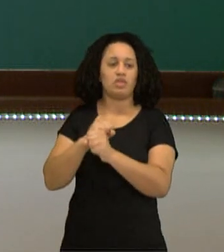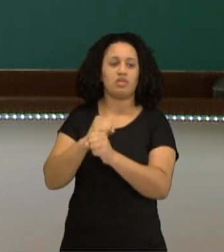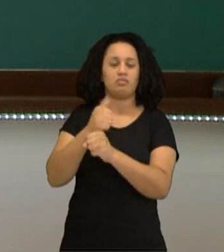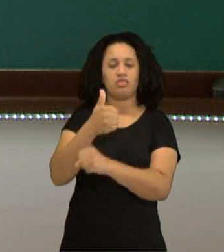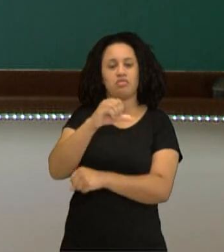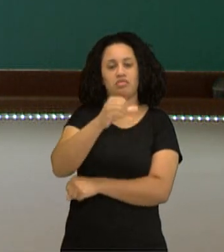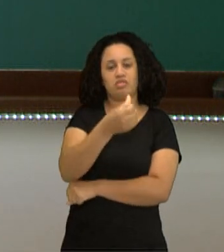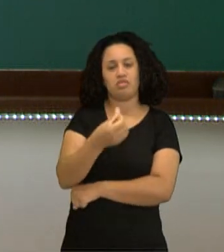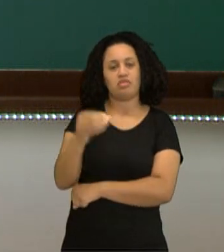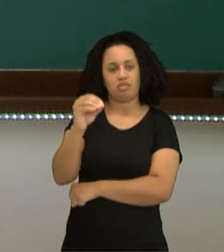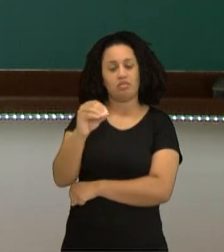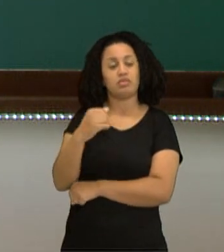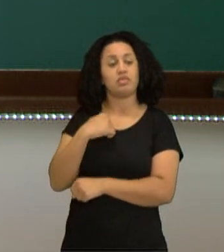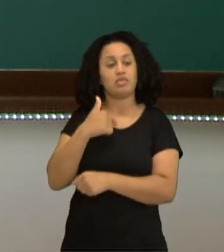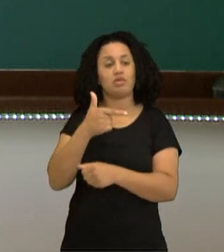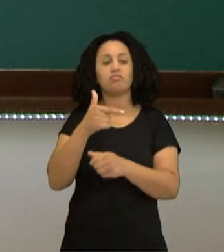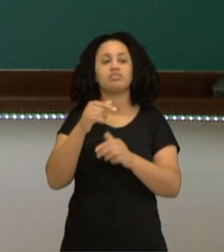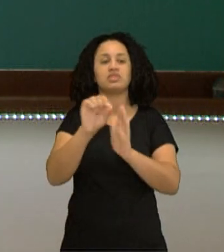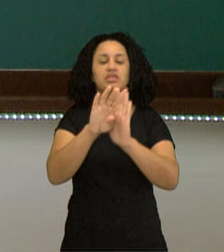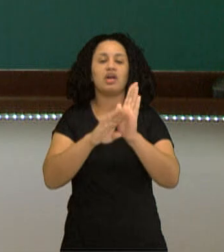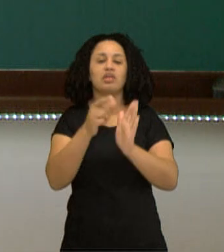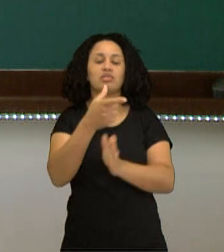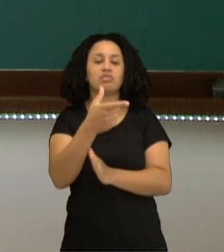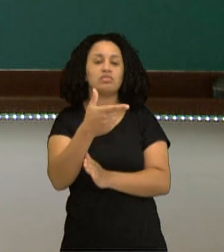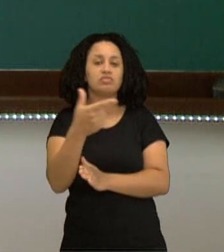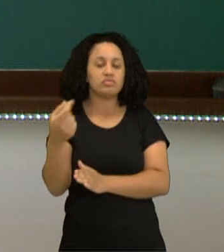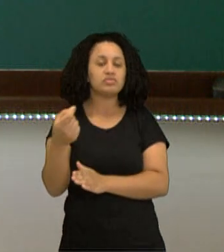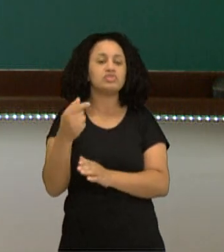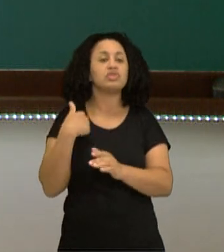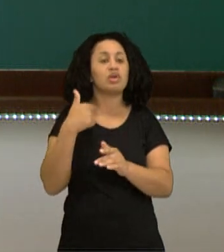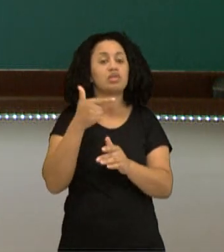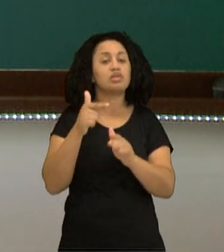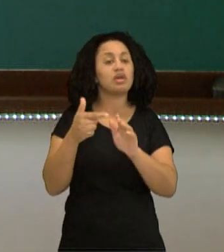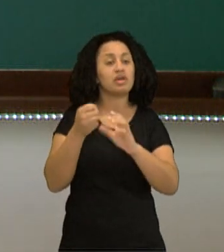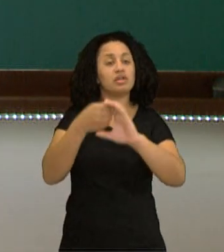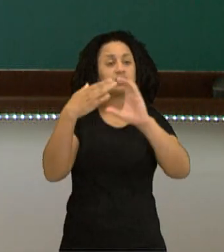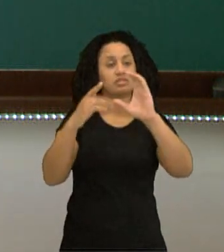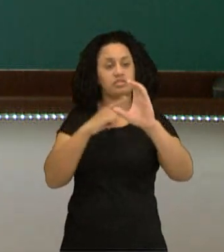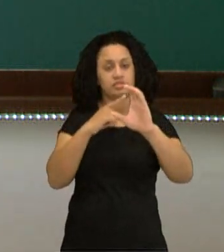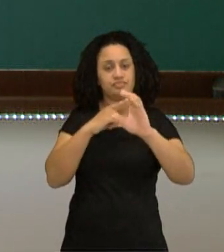ideias, né, alguns despontamentos dessa característica do flash mob.